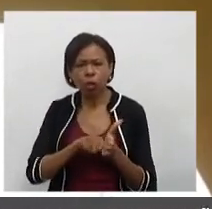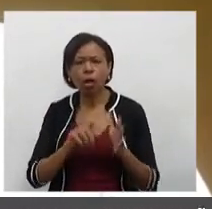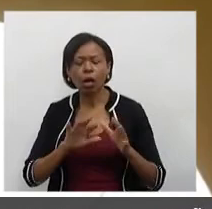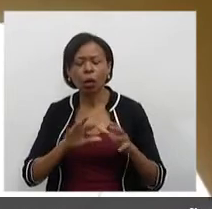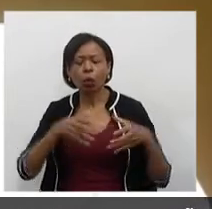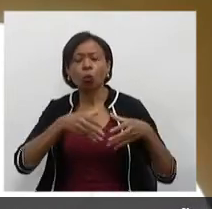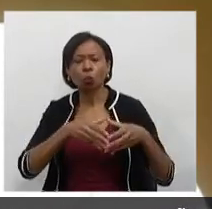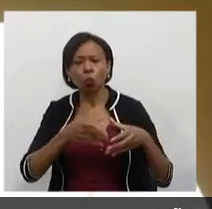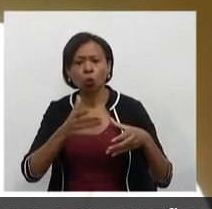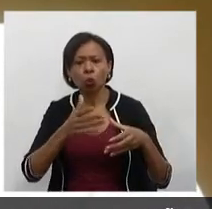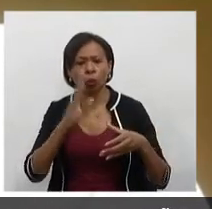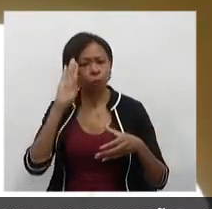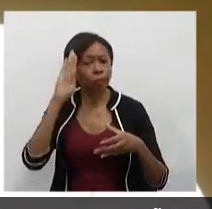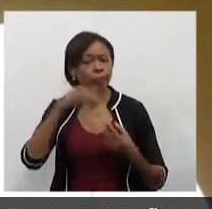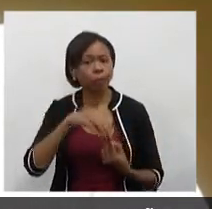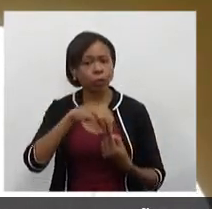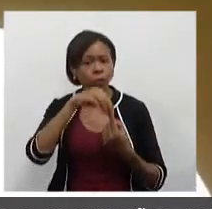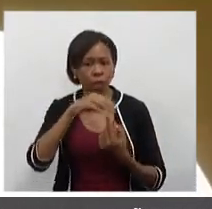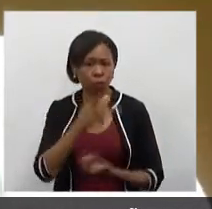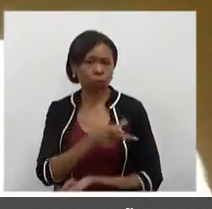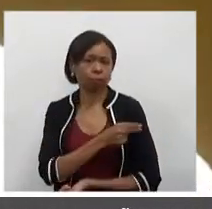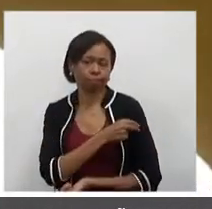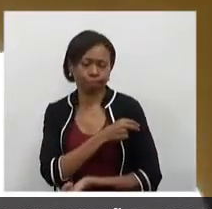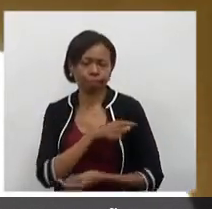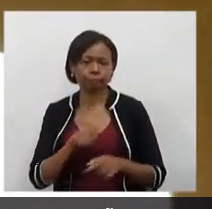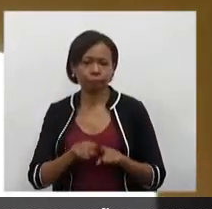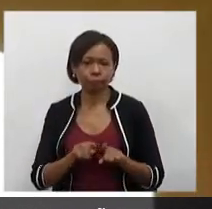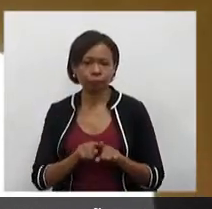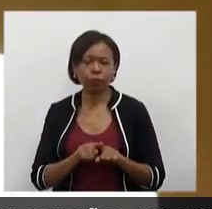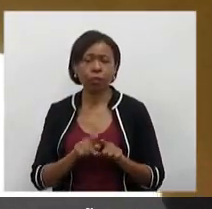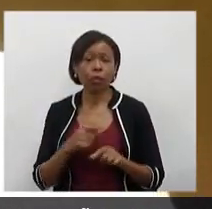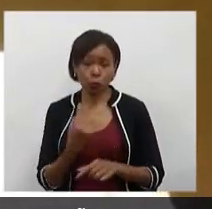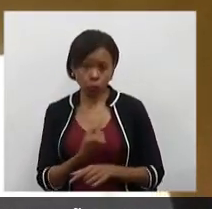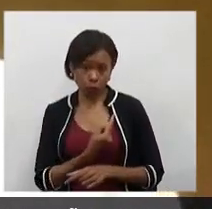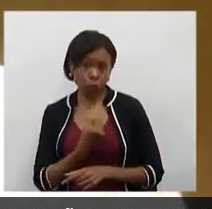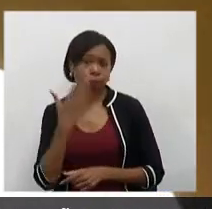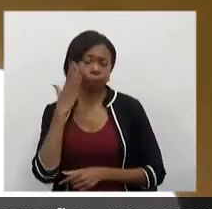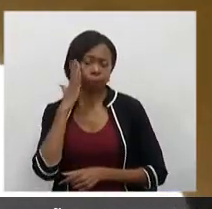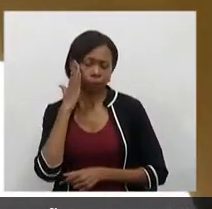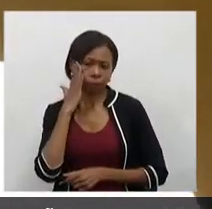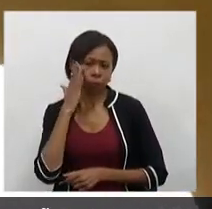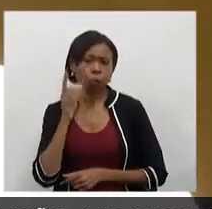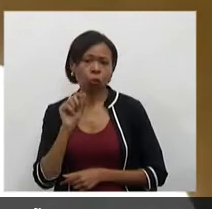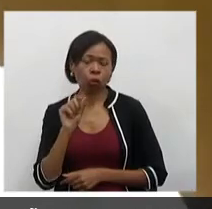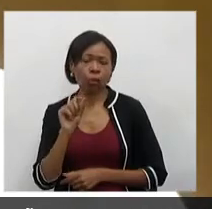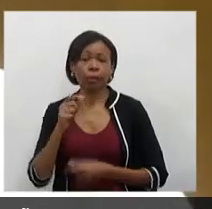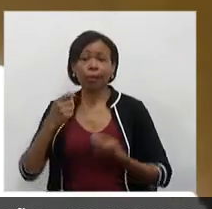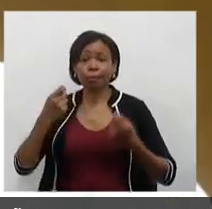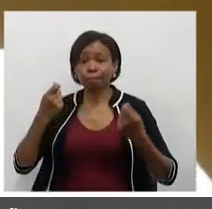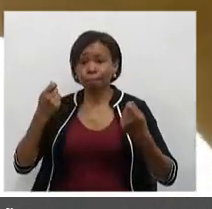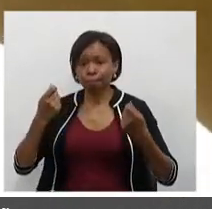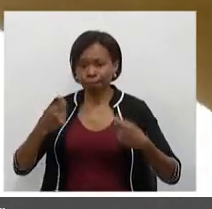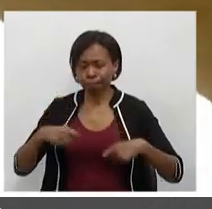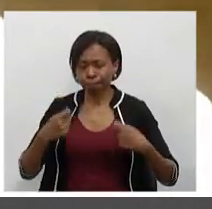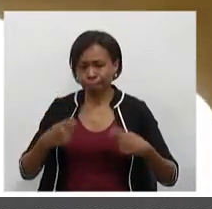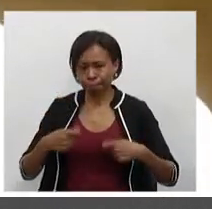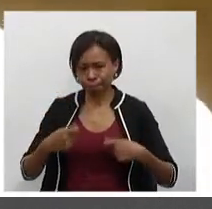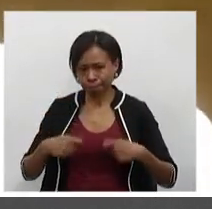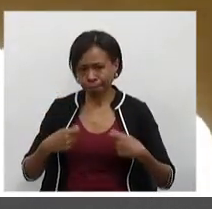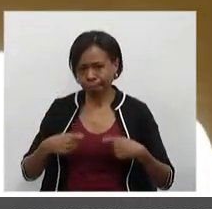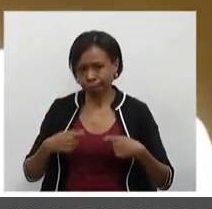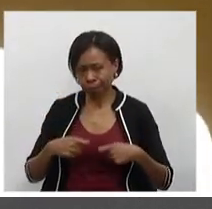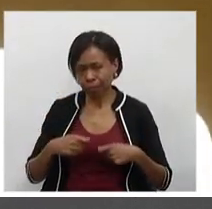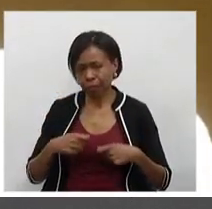prioritários para vacinação, e entendemos que é necessária